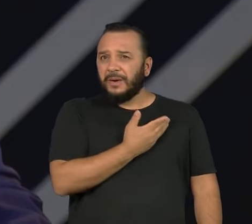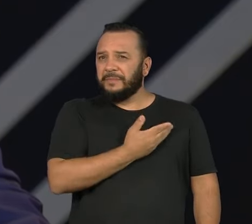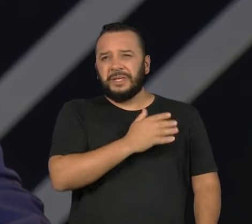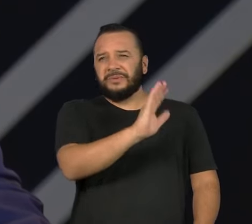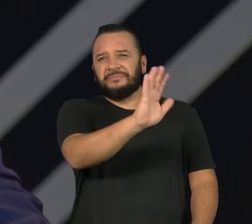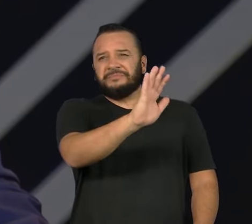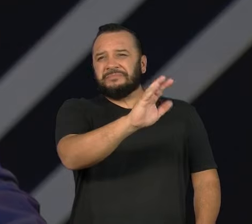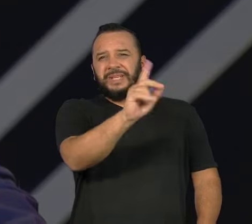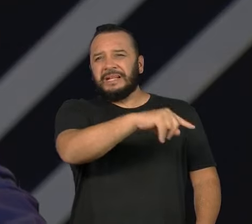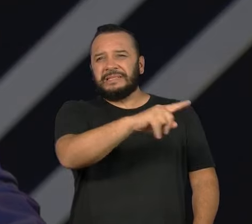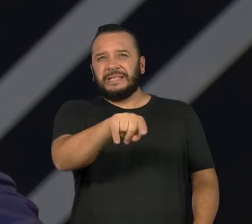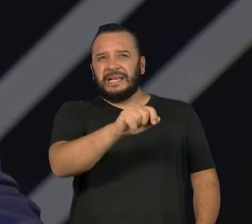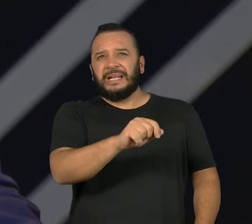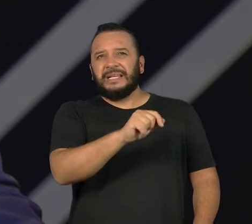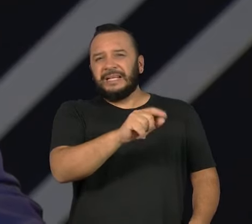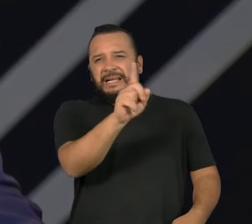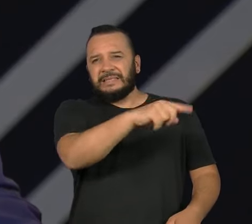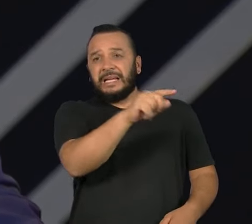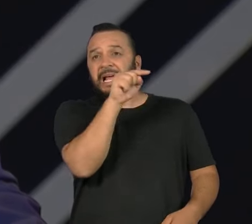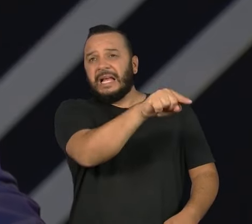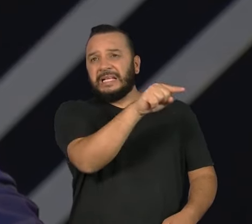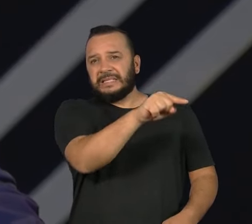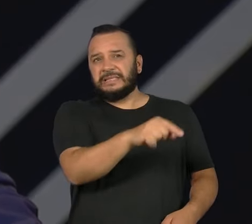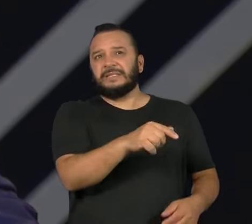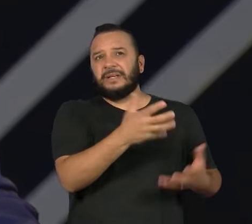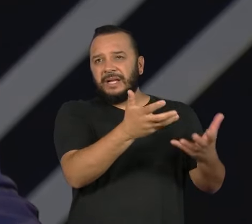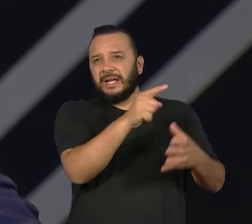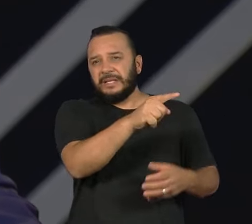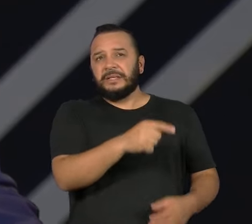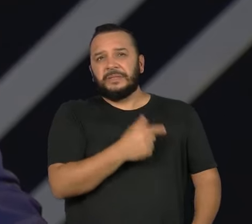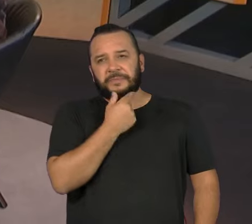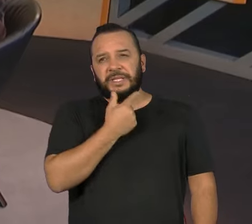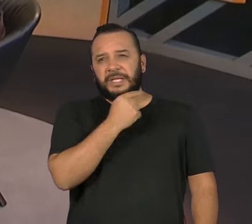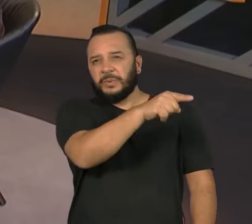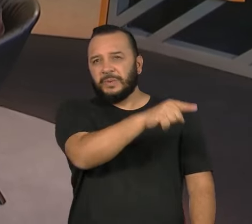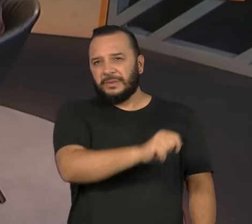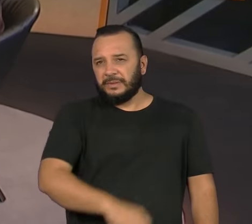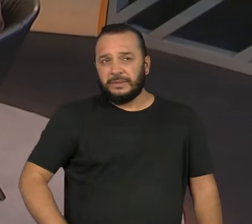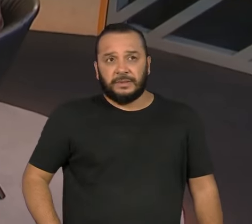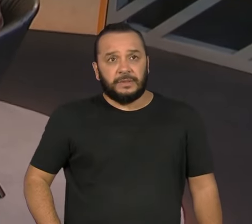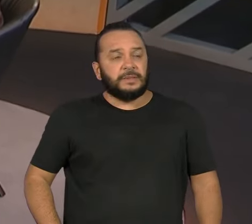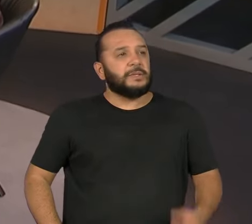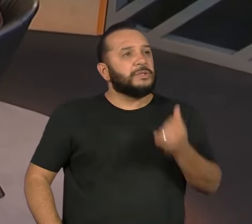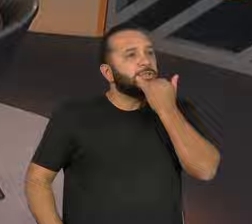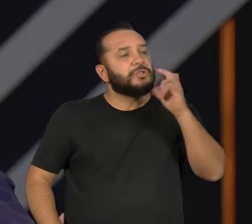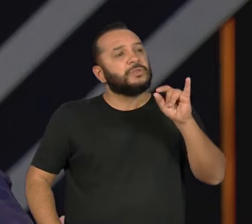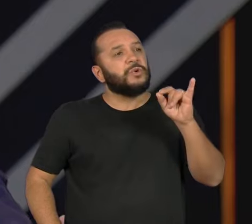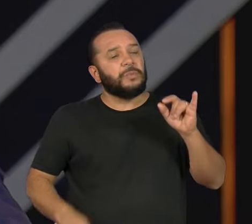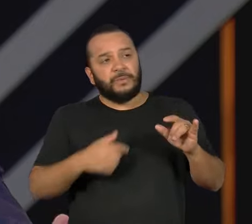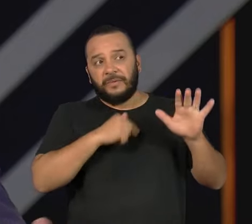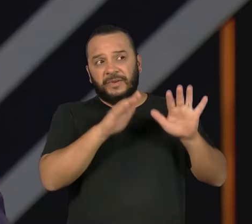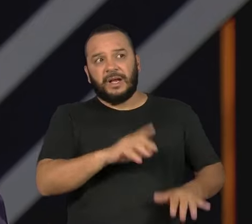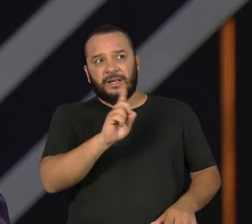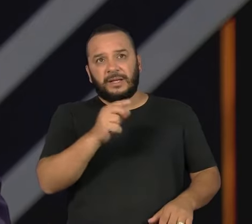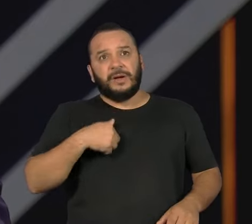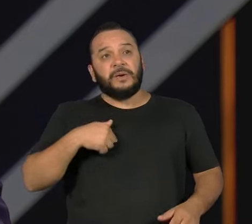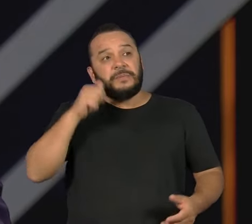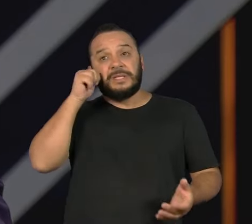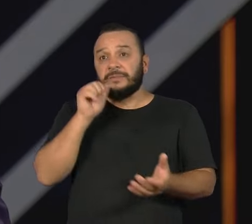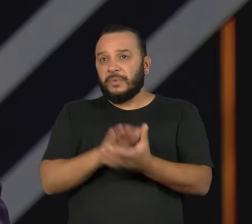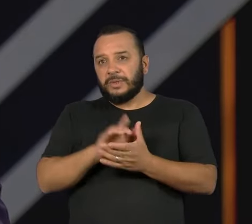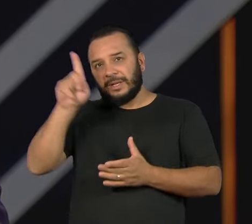mas pode cancelar que eu vou contratar esse menino. Esse menino era eu, né? Só que, desculpa, eu não vou poder ficar, porque eu deixei minha mulher em trabalho